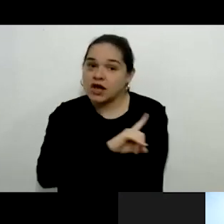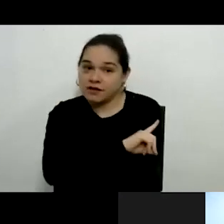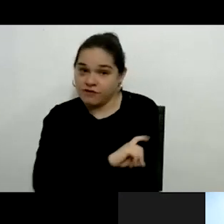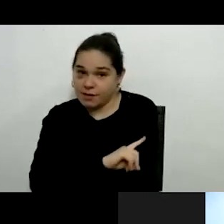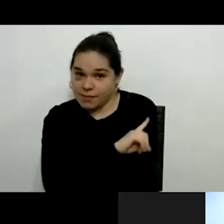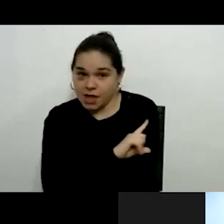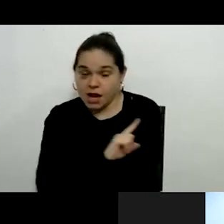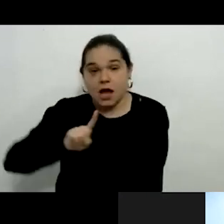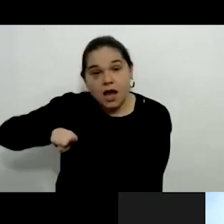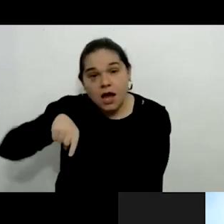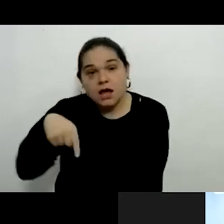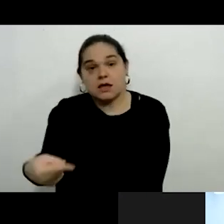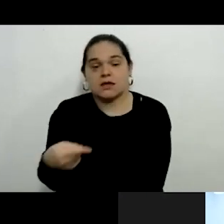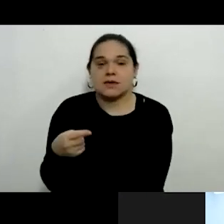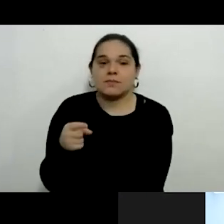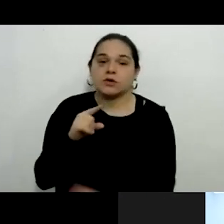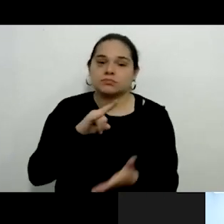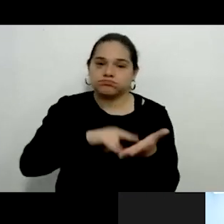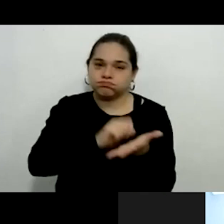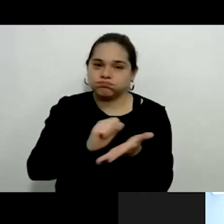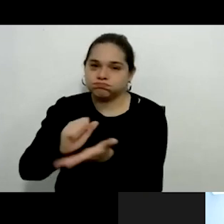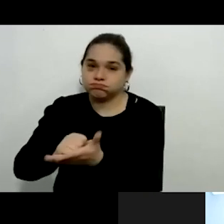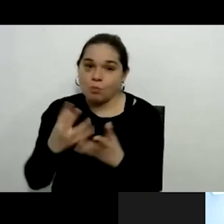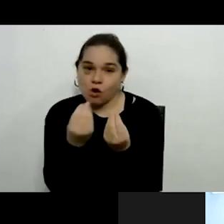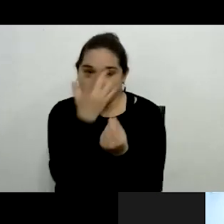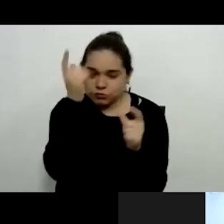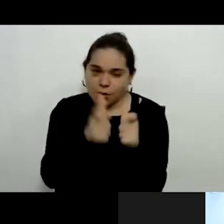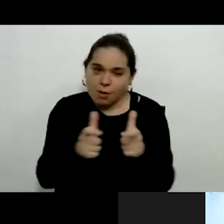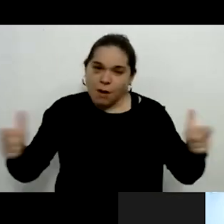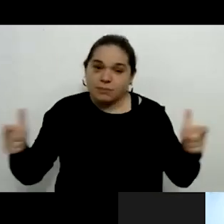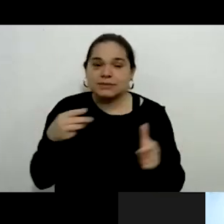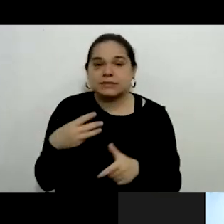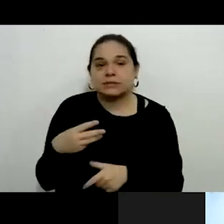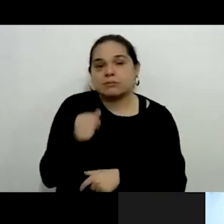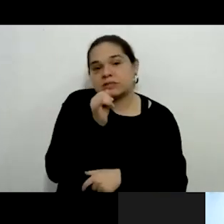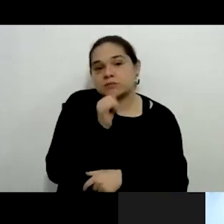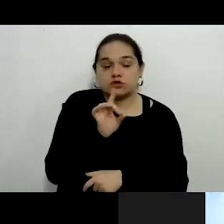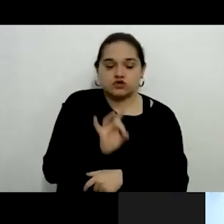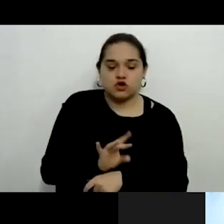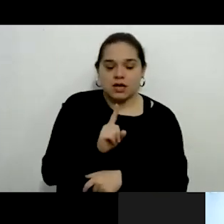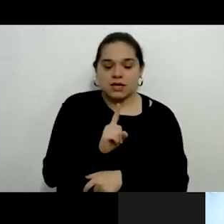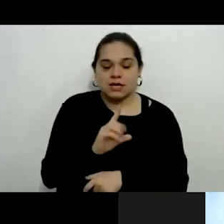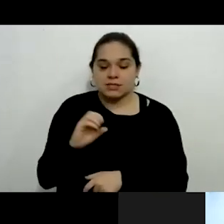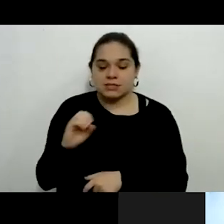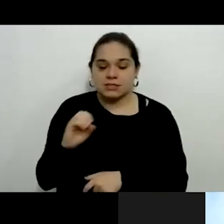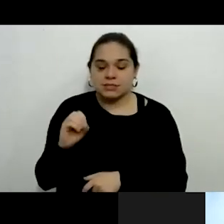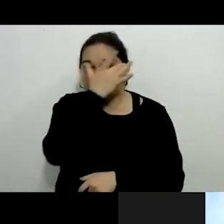qual vai ser o valor. Esse 30 reais, vamos dizer assim, Tavia, que 100 pessoas só aderiram e vai ser 30 reais.